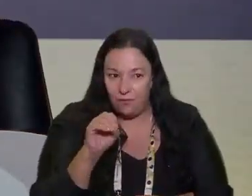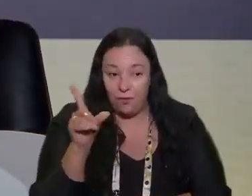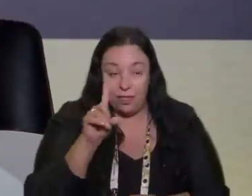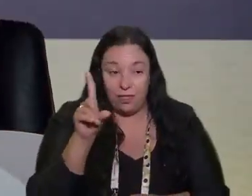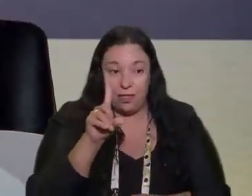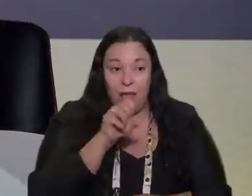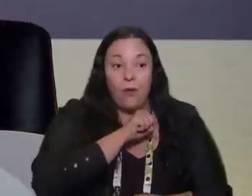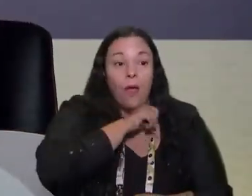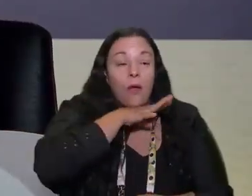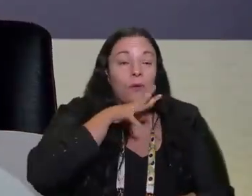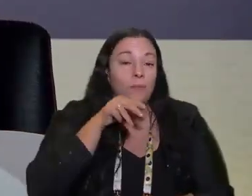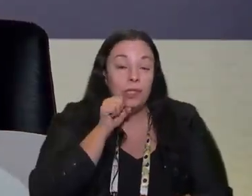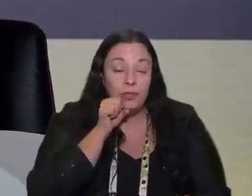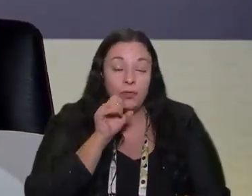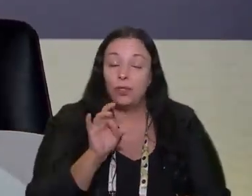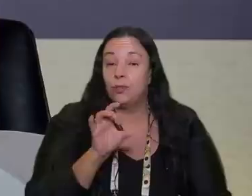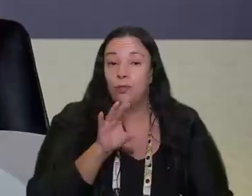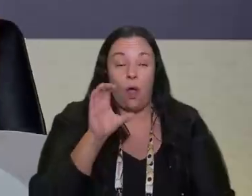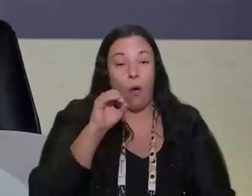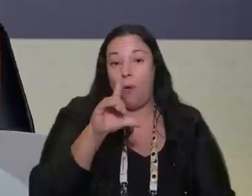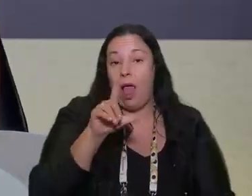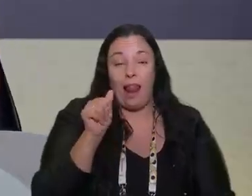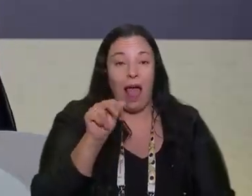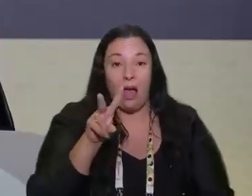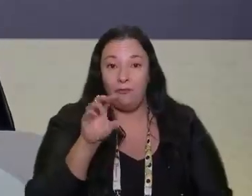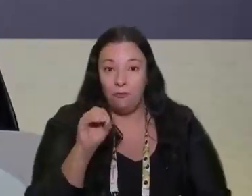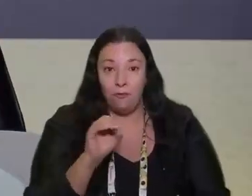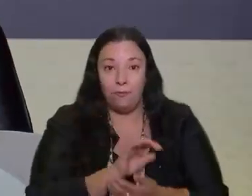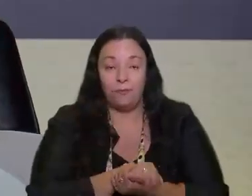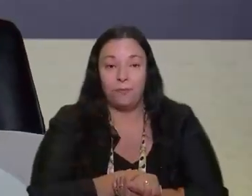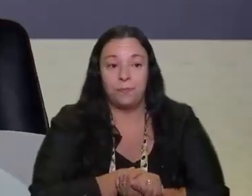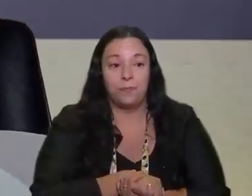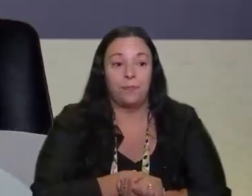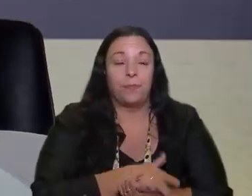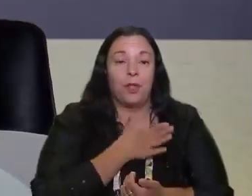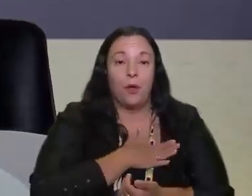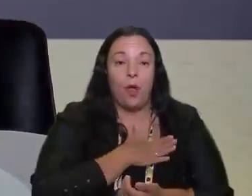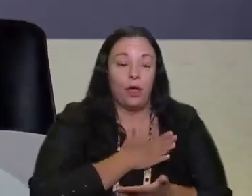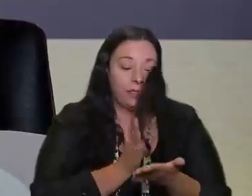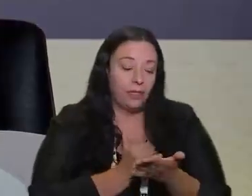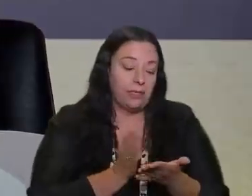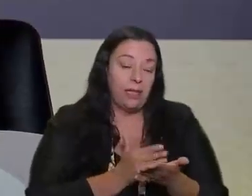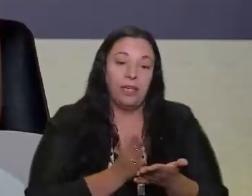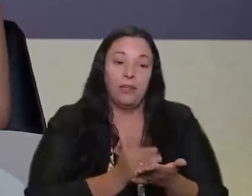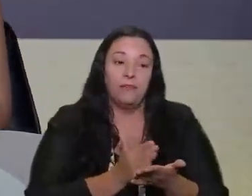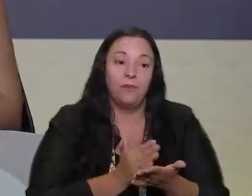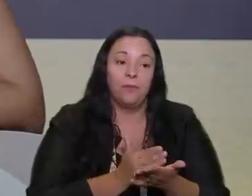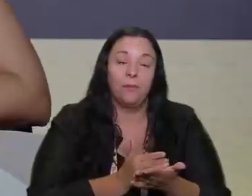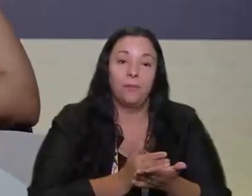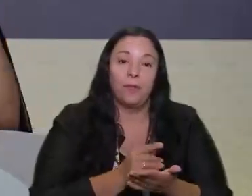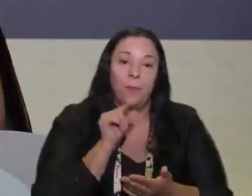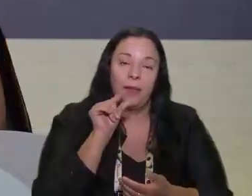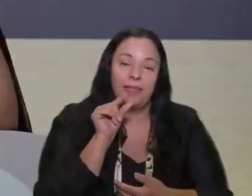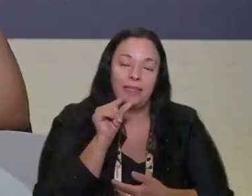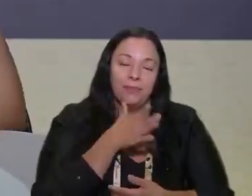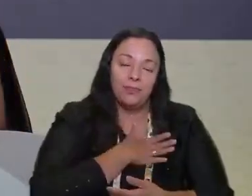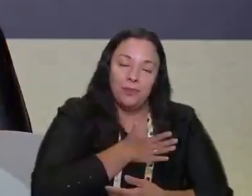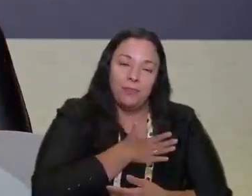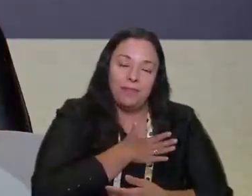especificamente, ele é só o Olavo. E aí tem uma coisa que eu gosto muito nesse livro, que é um pedacinho de mim nesse